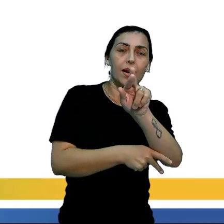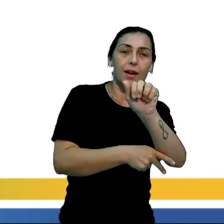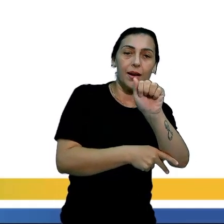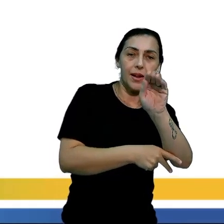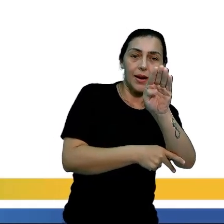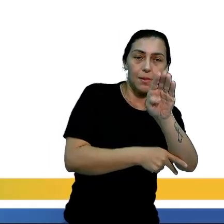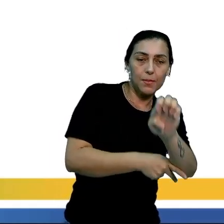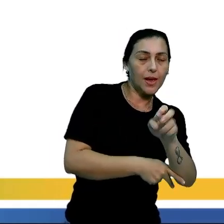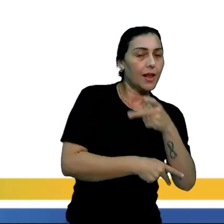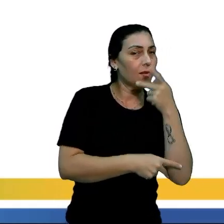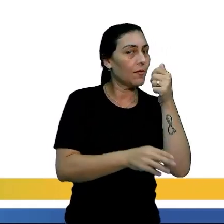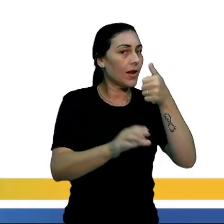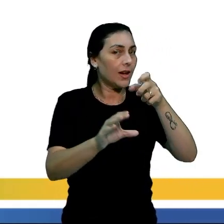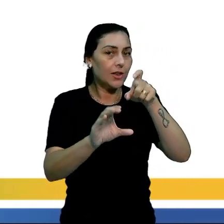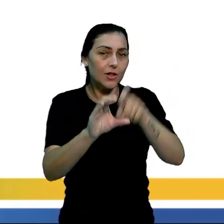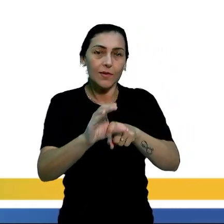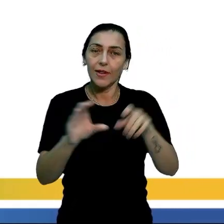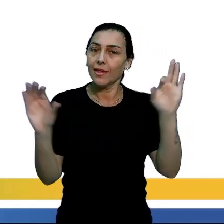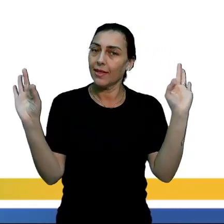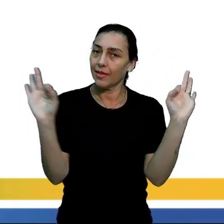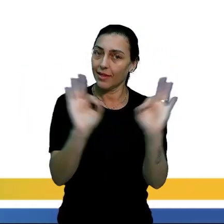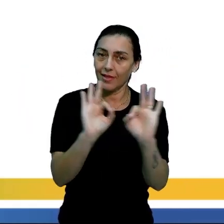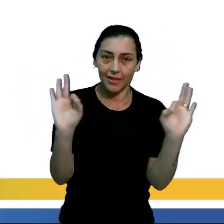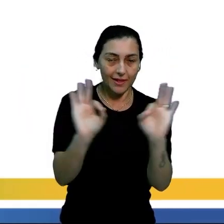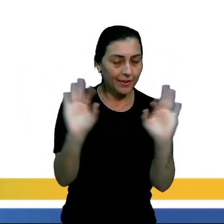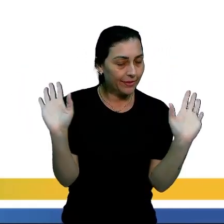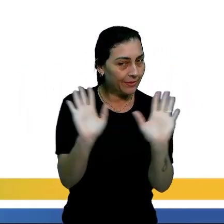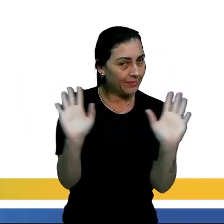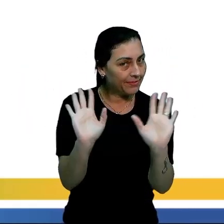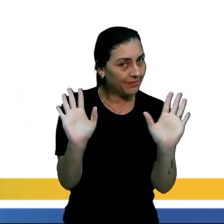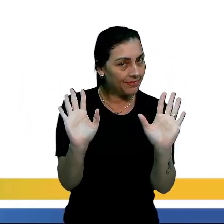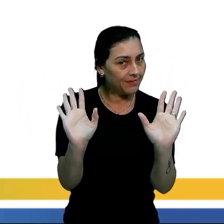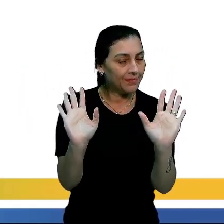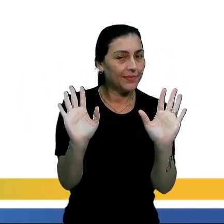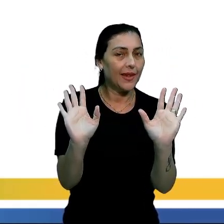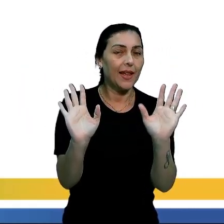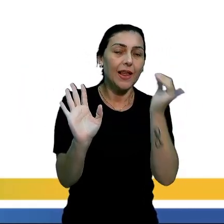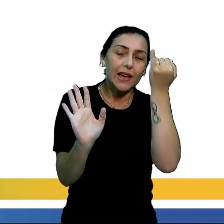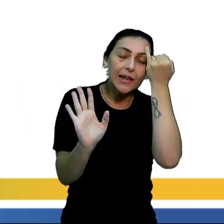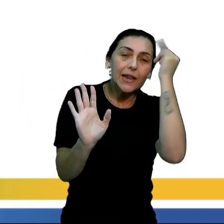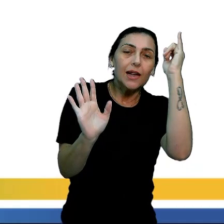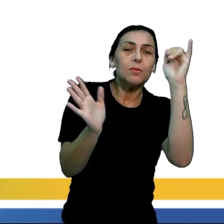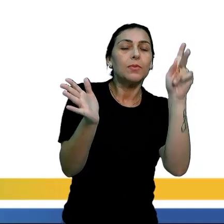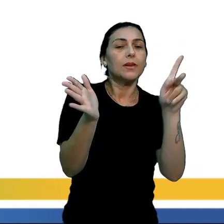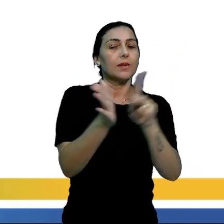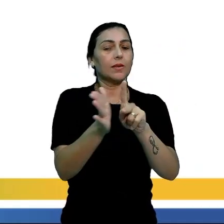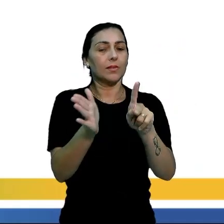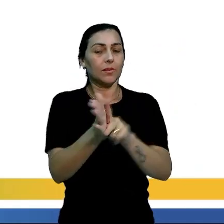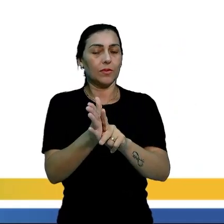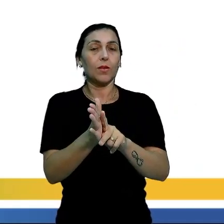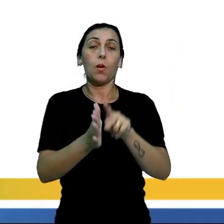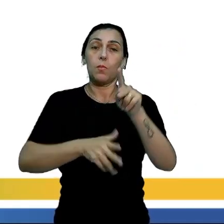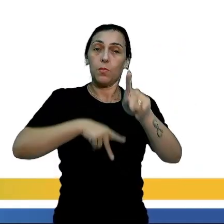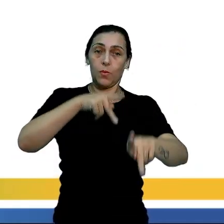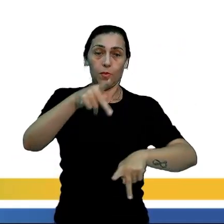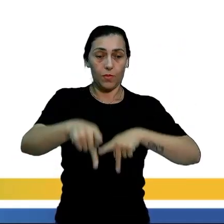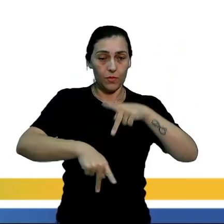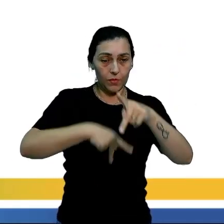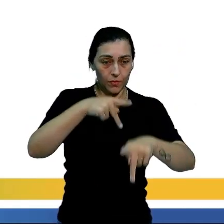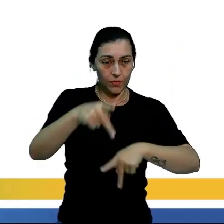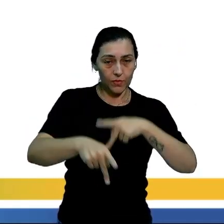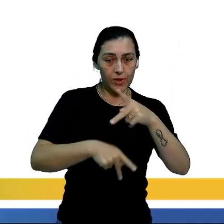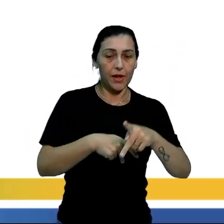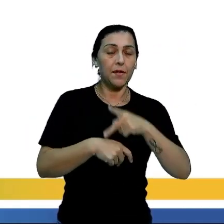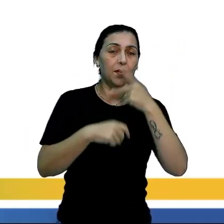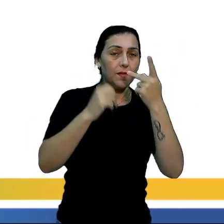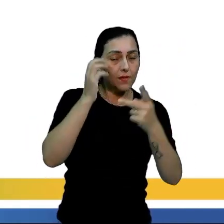Ele não fala em dívida, né? Ele fala na ideia de pertencimento, a pertencer a um povo, né?